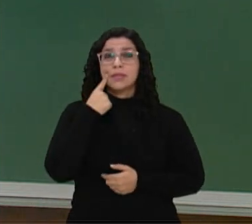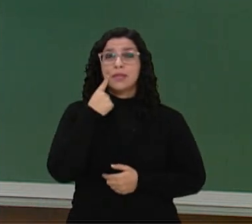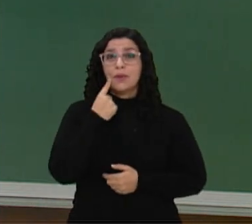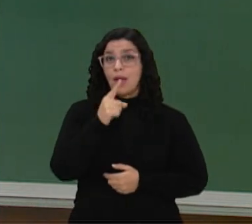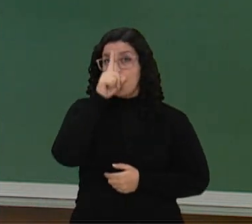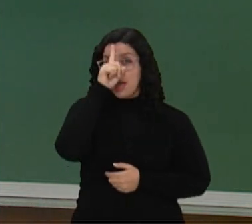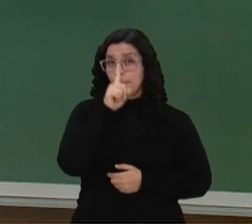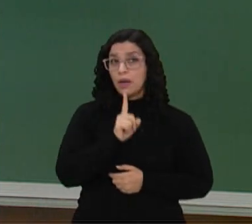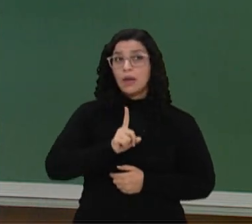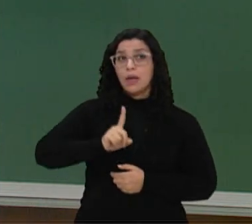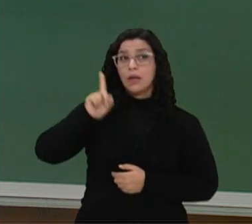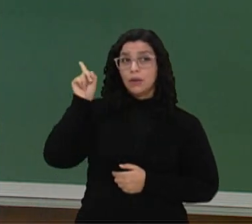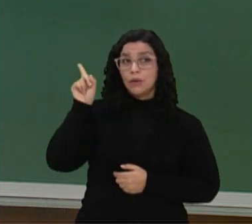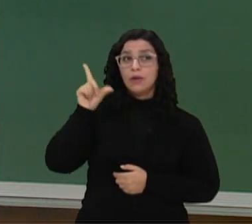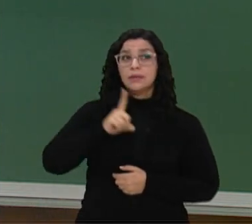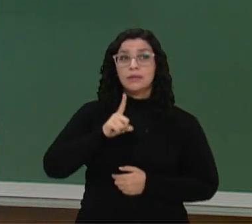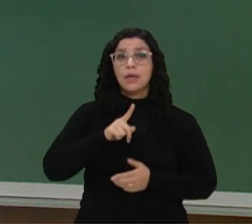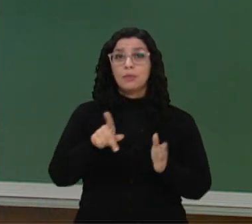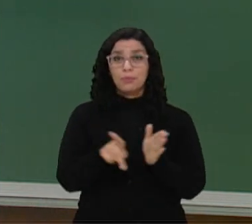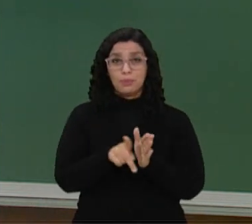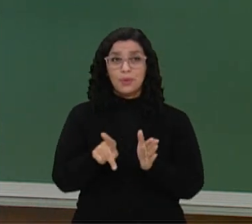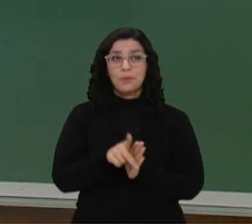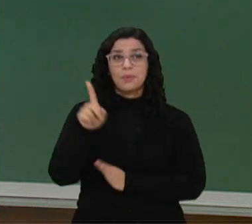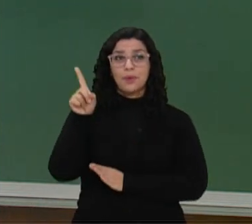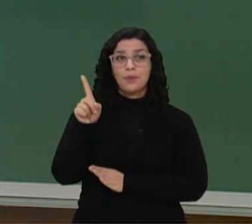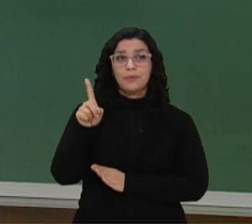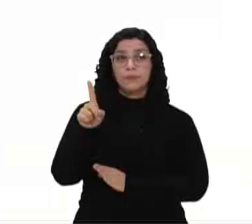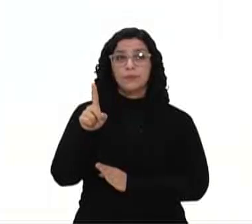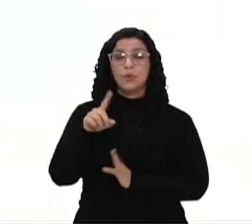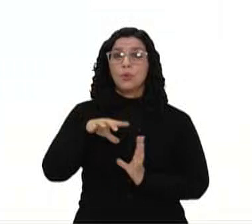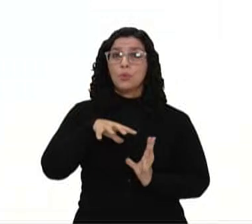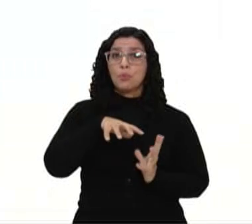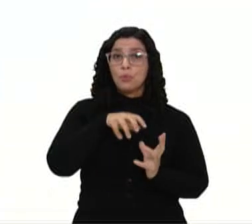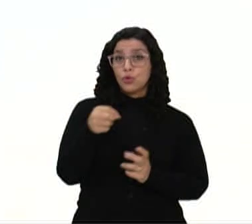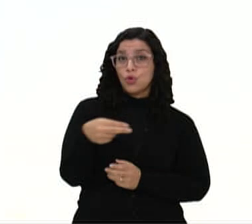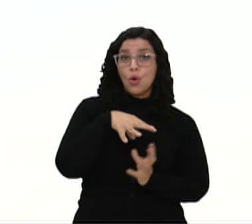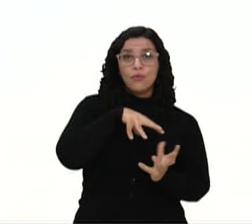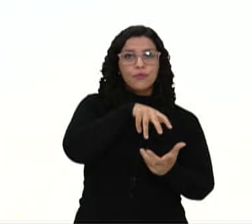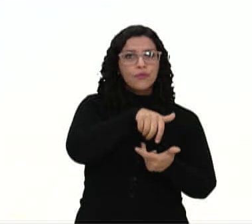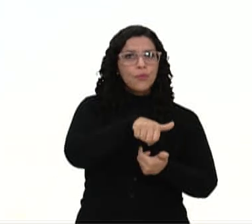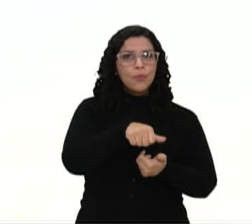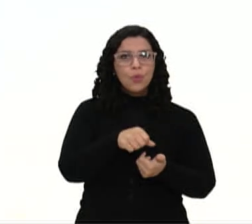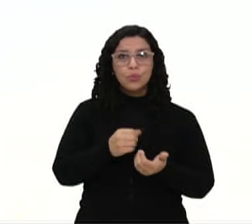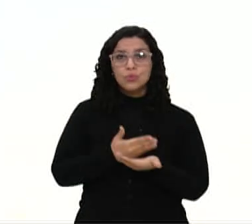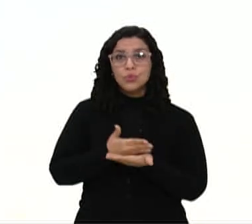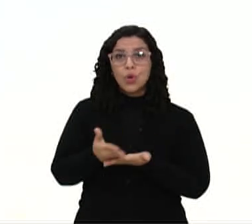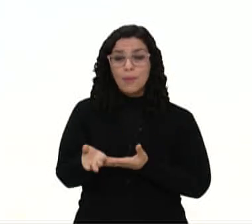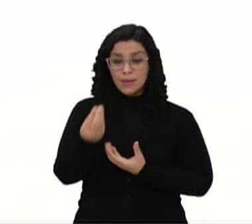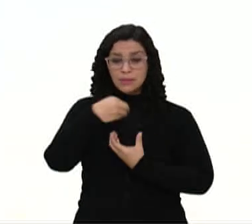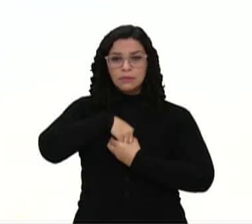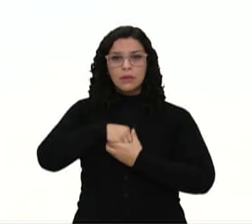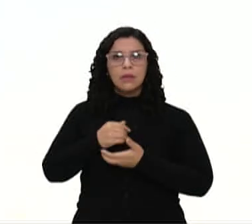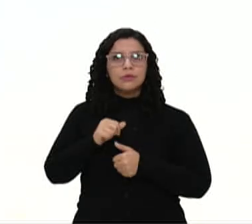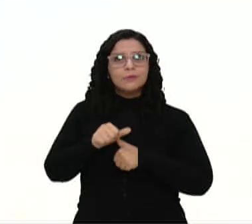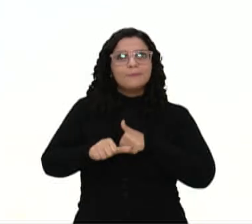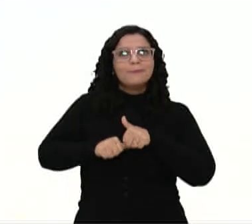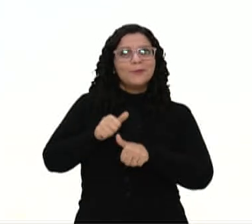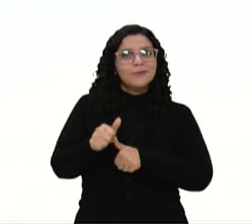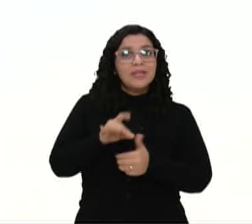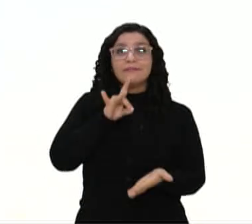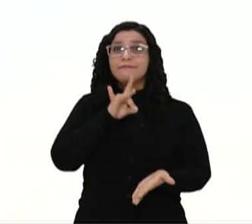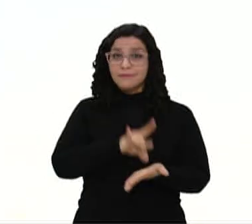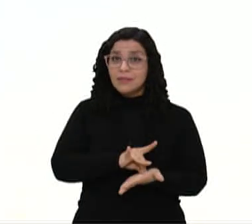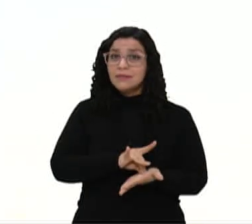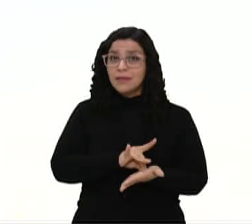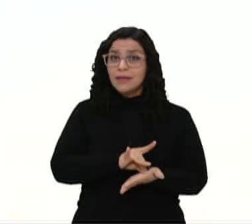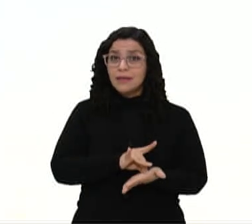Vamos lá. Fato, nós temos aqui em destaque amarelo. Um novo mundo está a surgir dentro de ti. Isso é um fato.